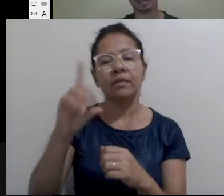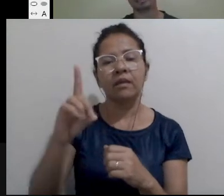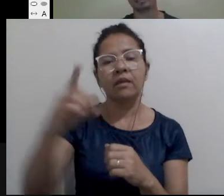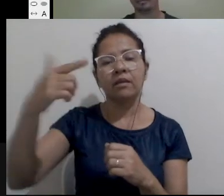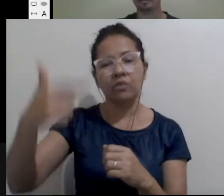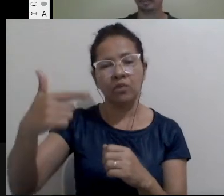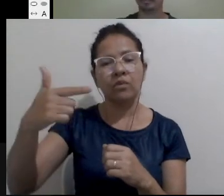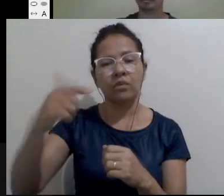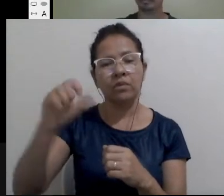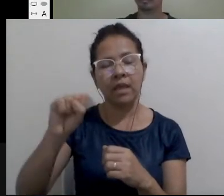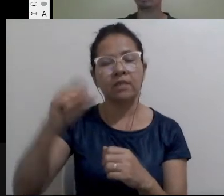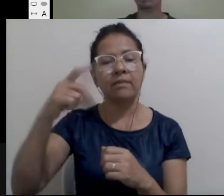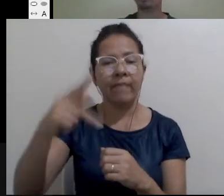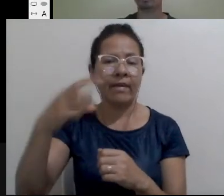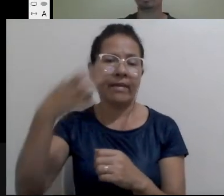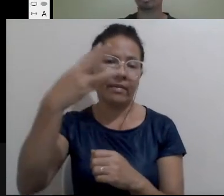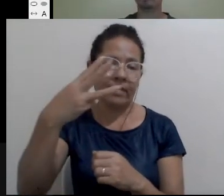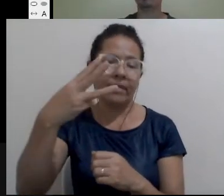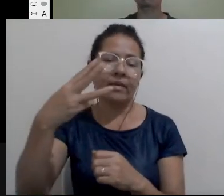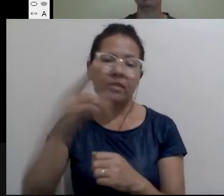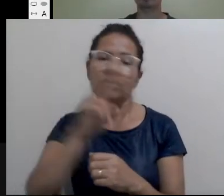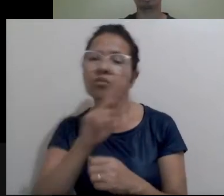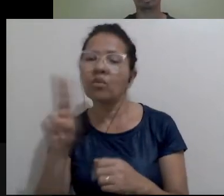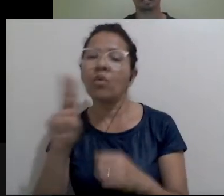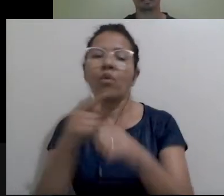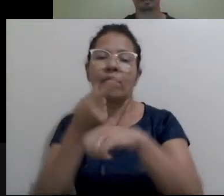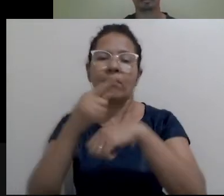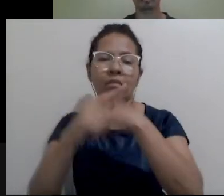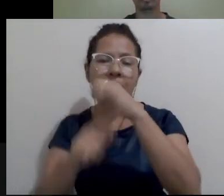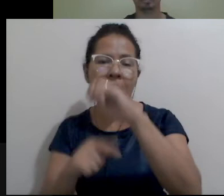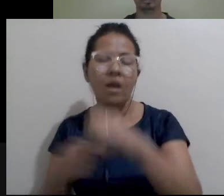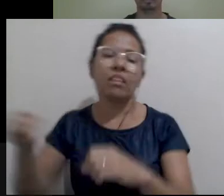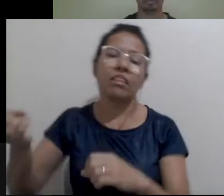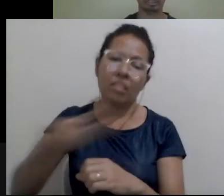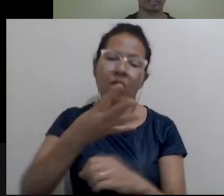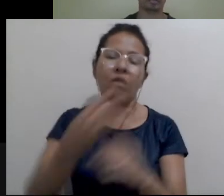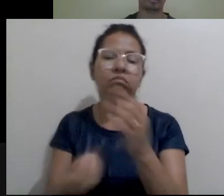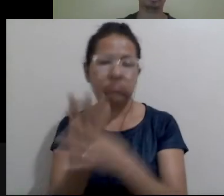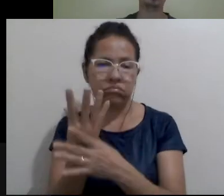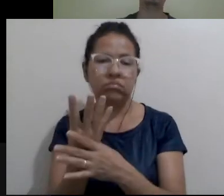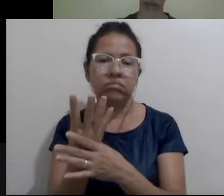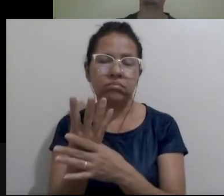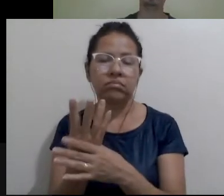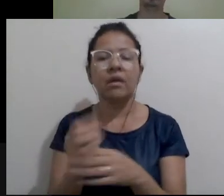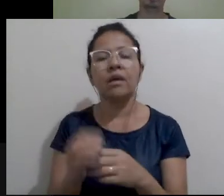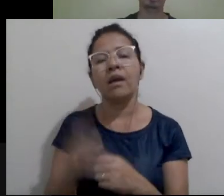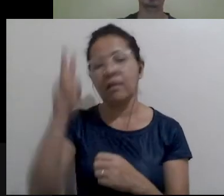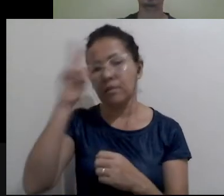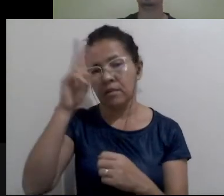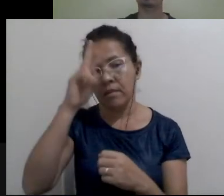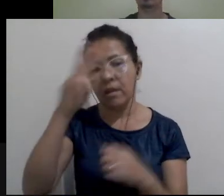D2, S, P3. Então, é o nome destes orbitais, nesses novos orbitais híbridos gerados. Lembrando